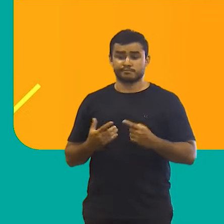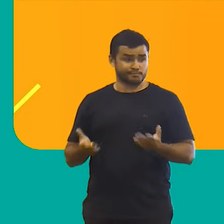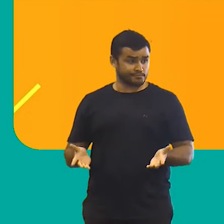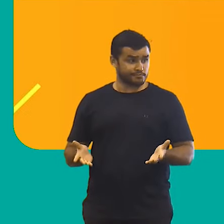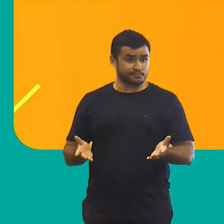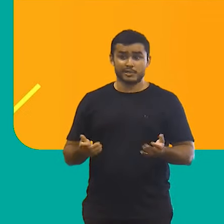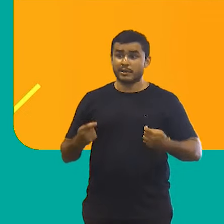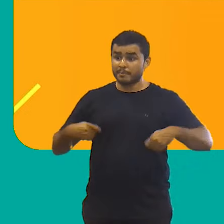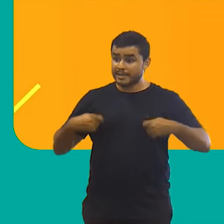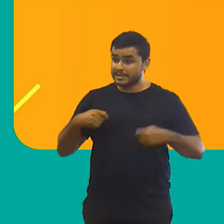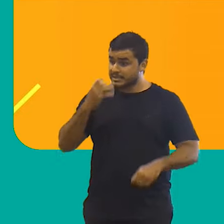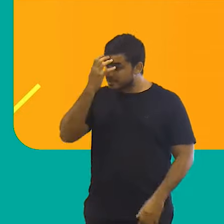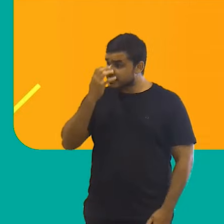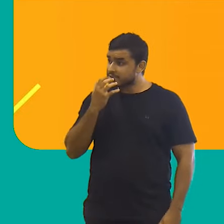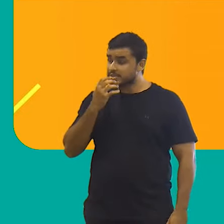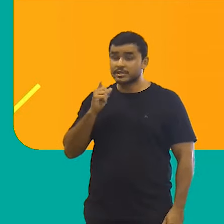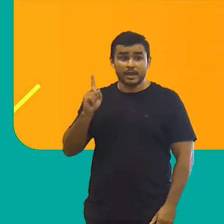a necessidade de